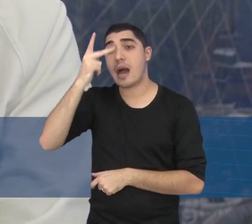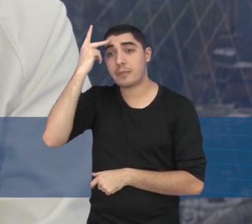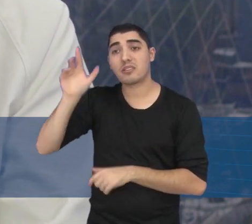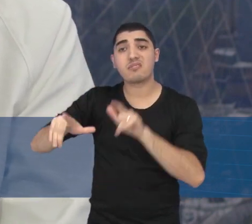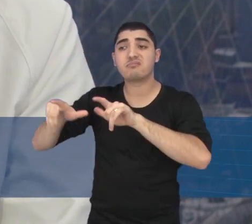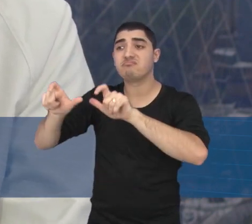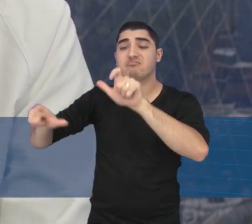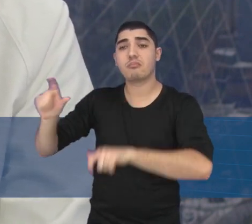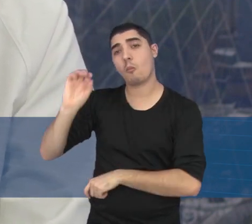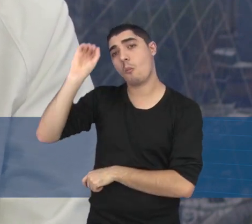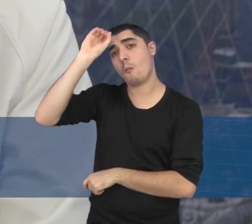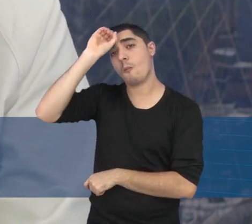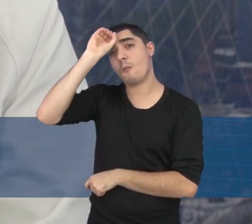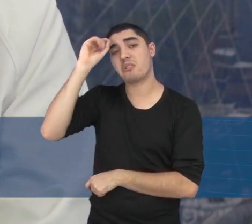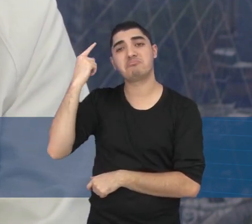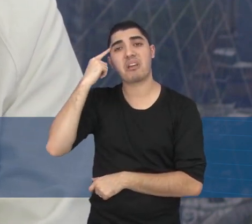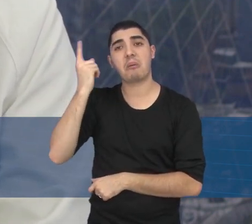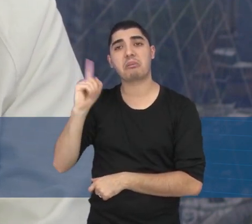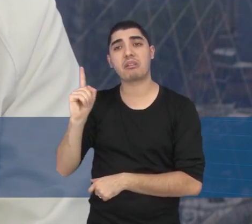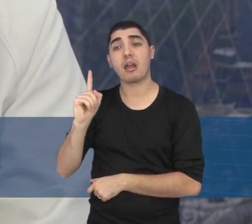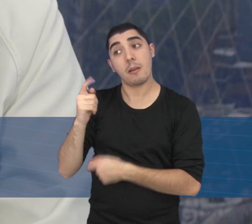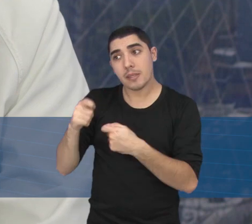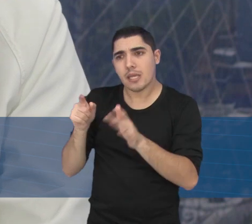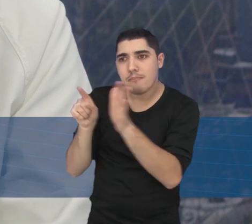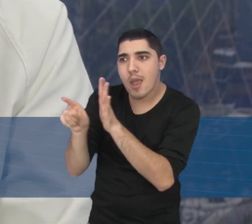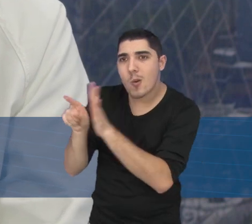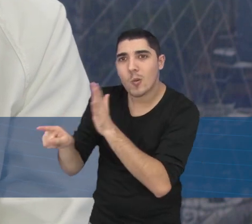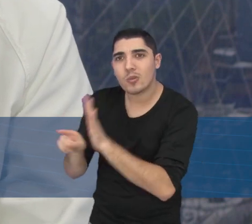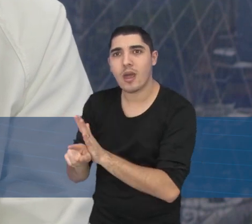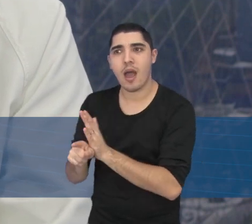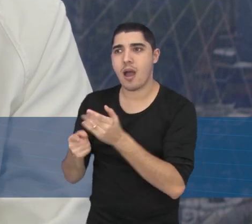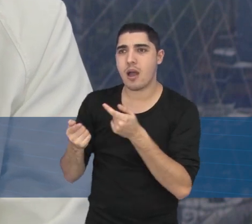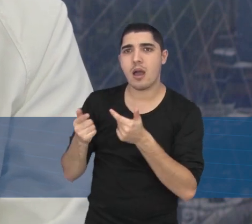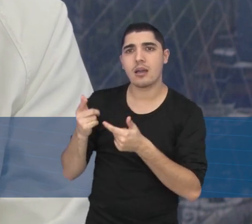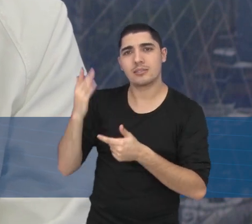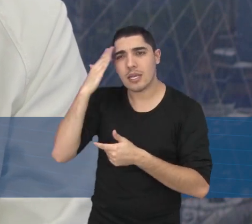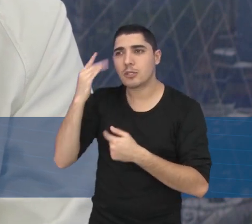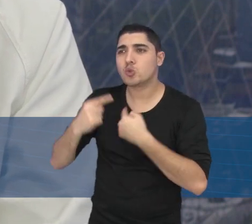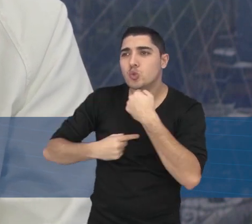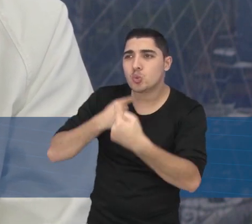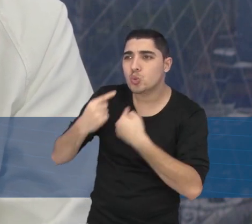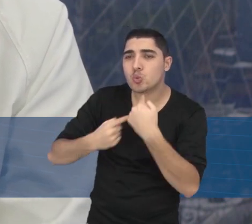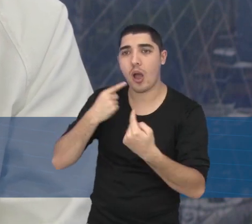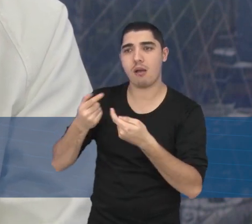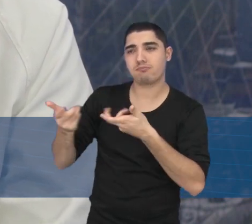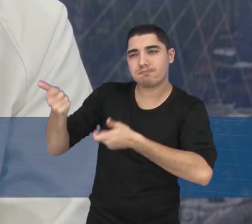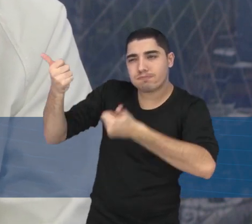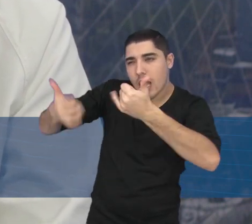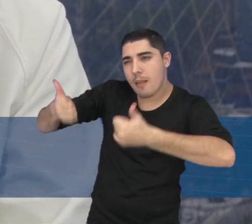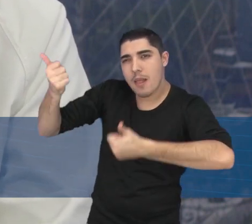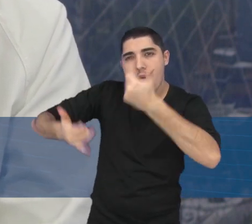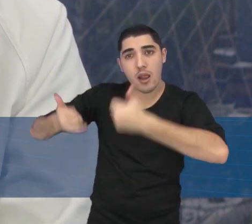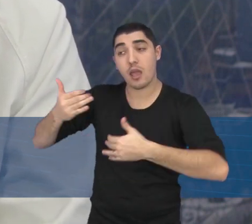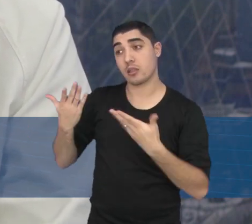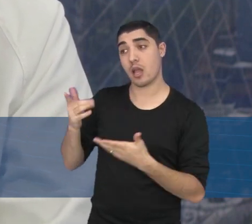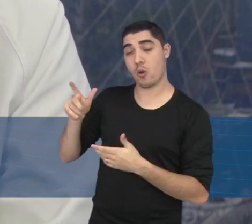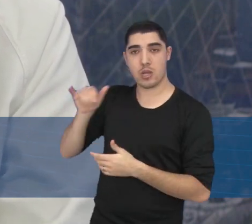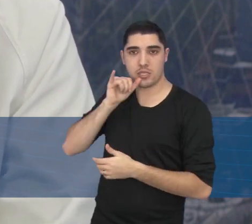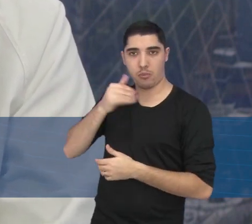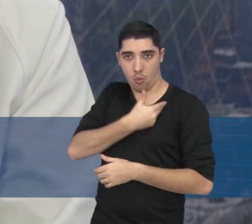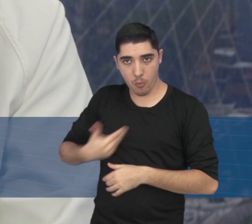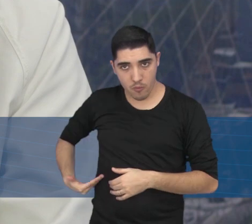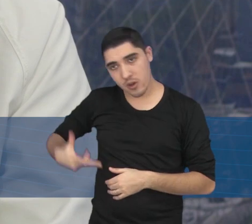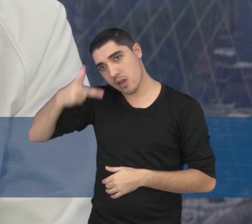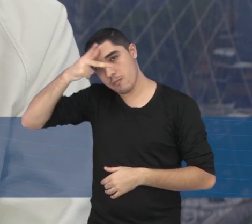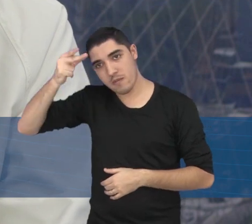né, a questionar não só a população do modo geral, mas também os gestores, né, os gestores públicos, aqui está responsável dessa cobrança de